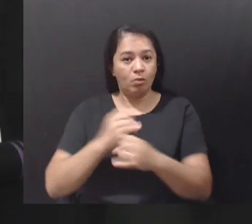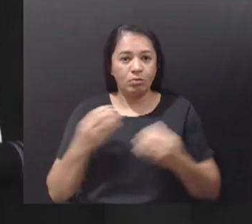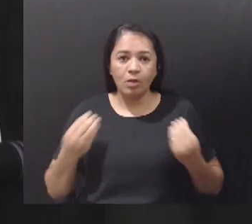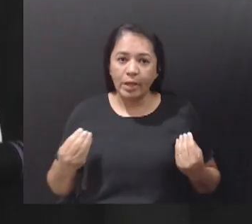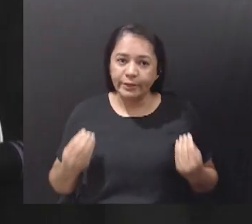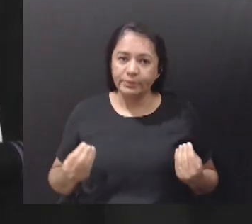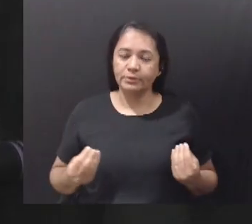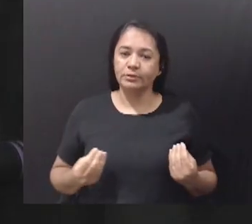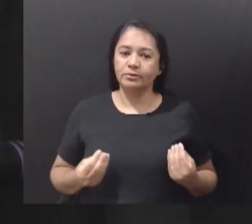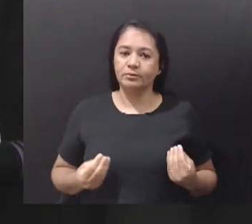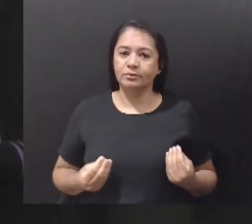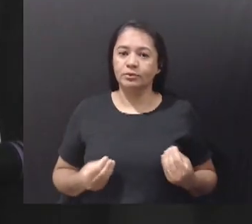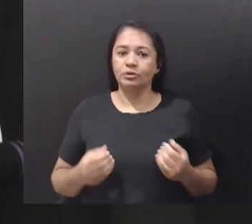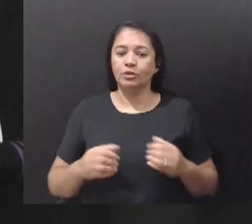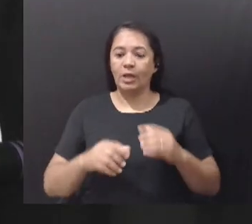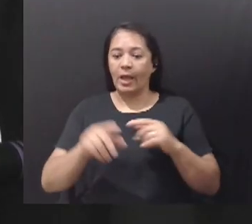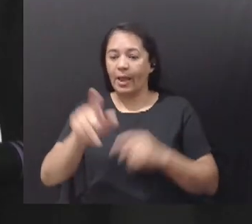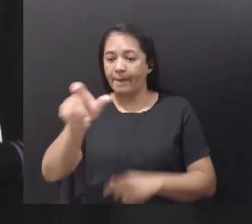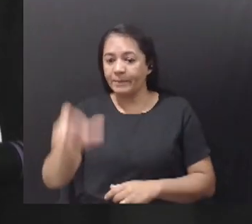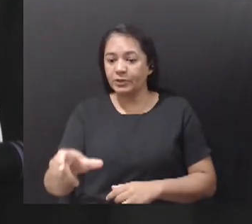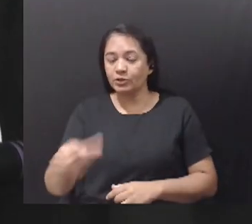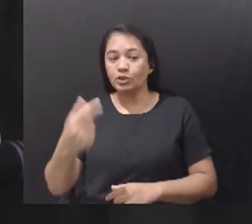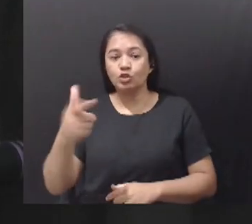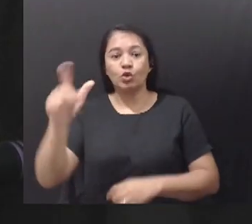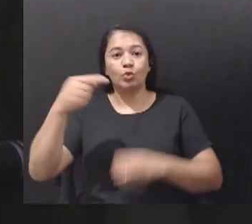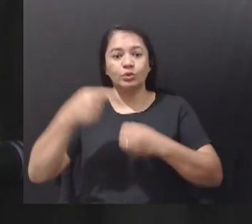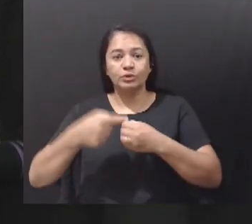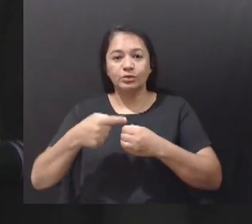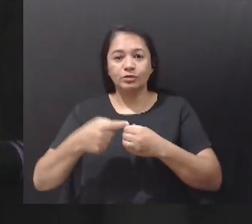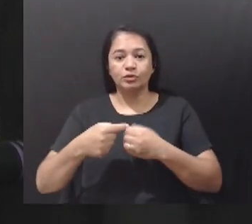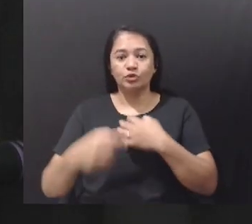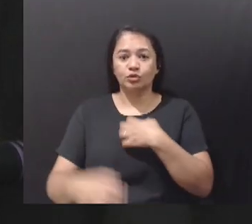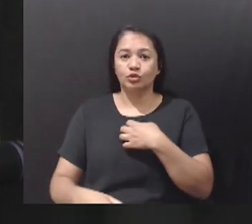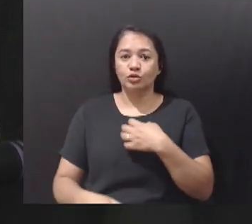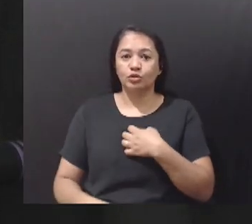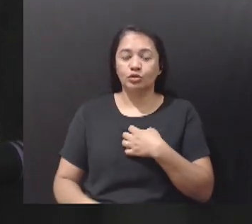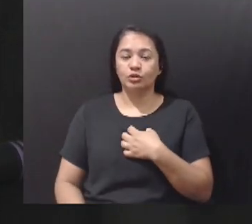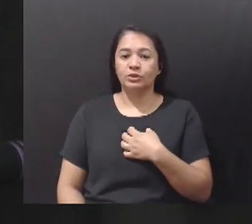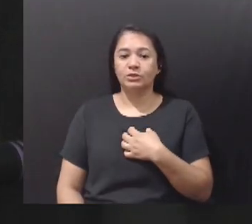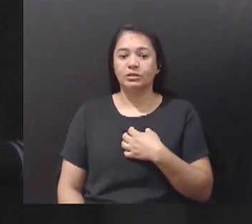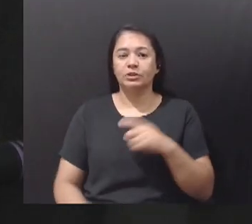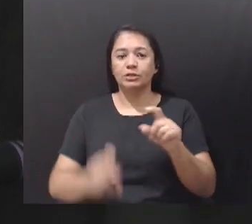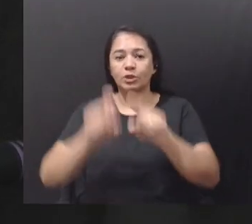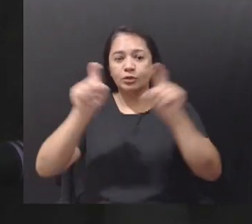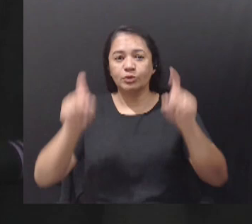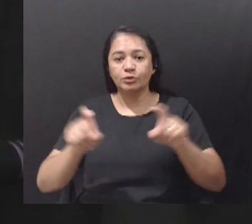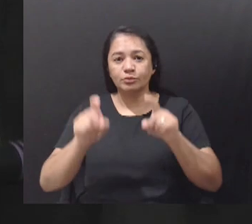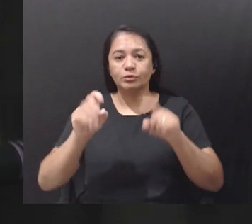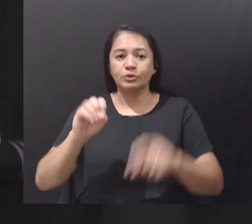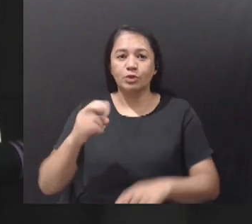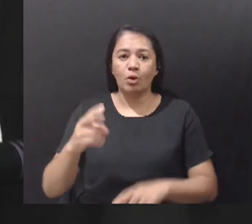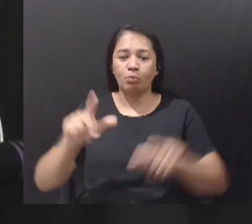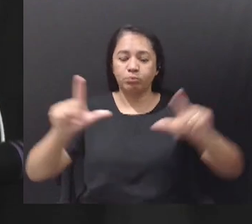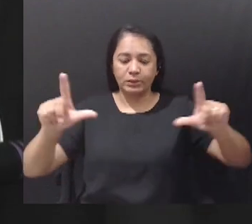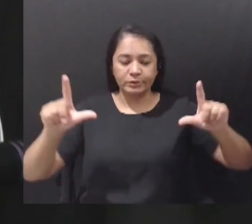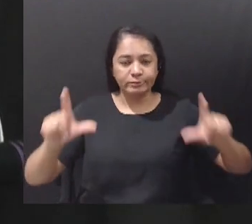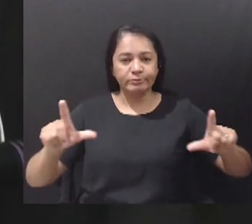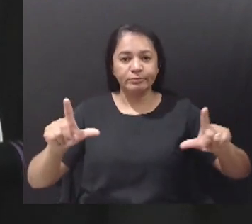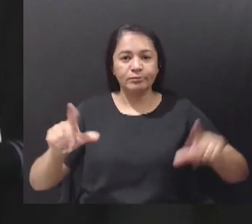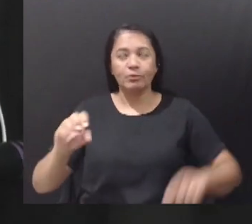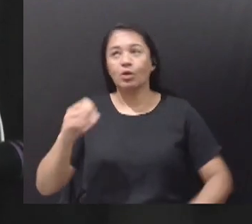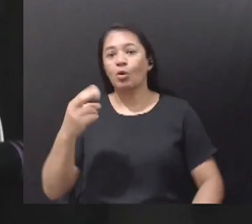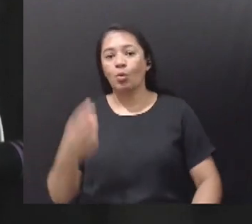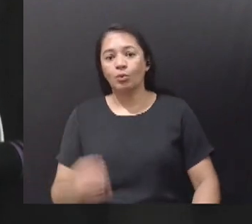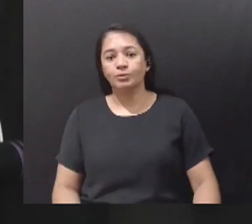com quem estava numa outra cidade, numa forma quando tinha computador em casa, ou quando tinha uma tela, ou então no